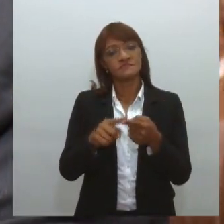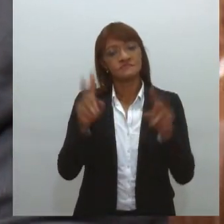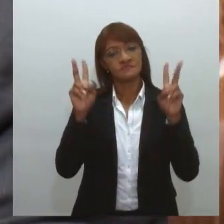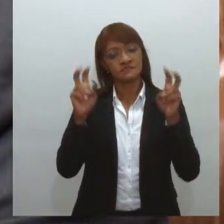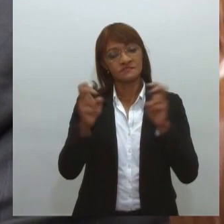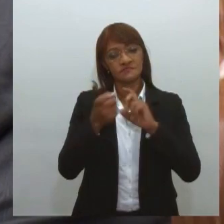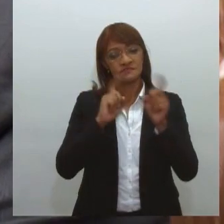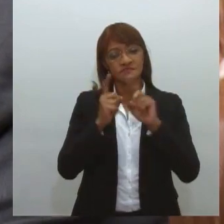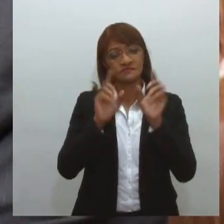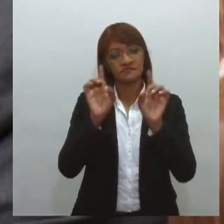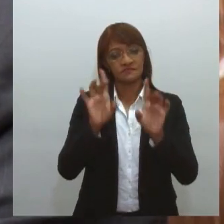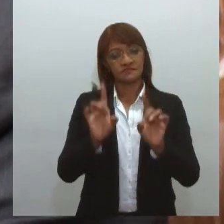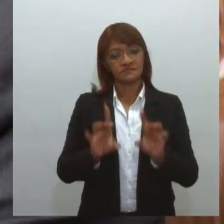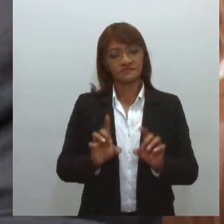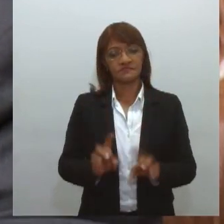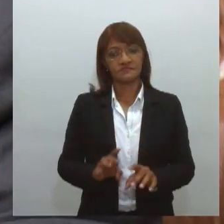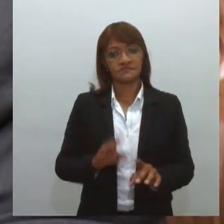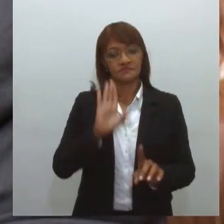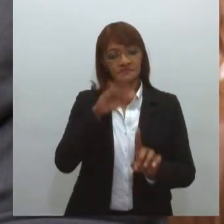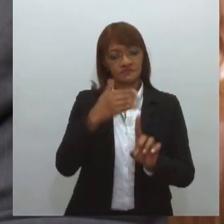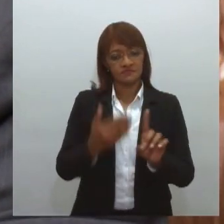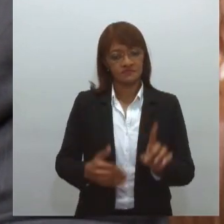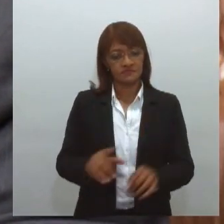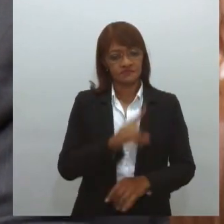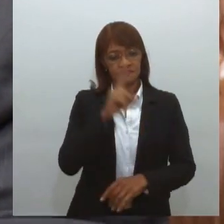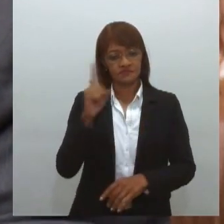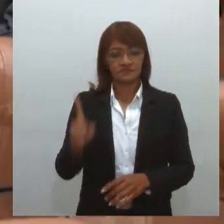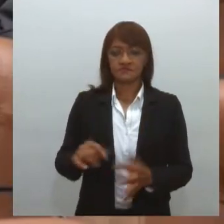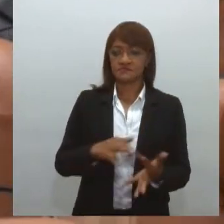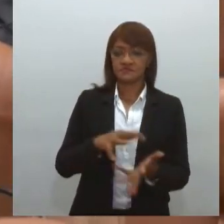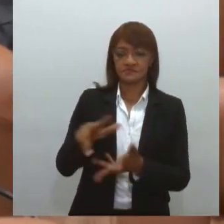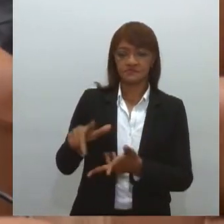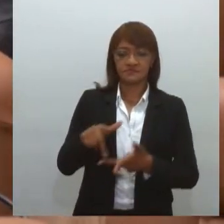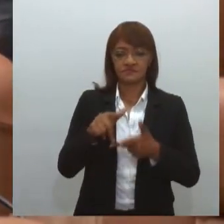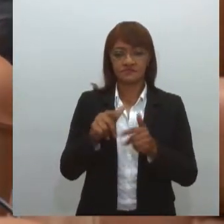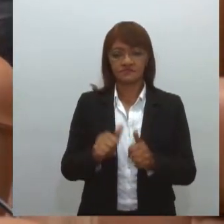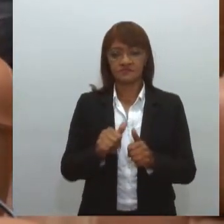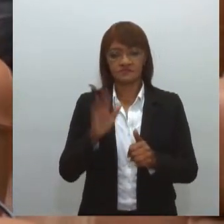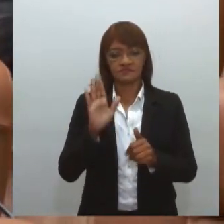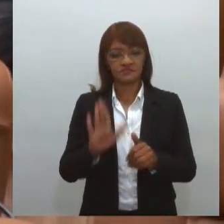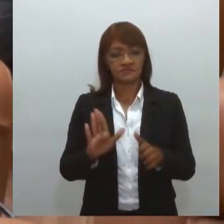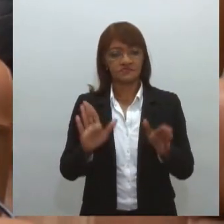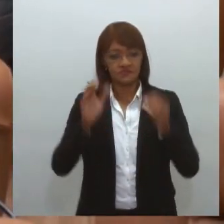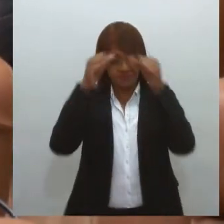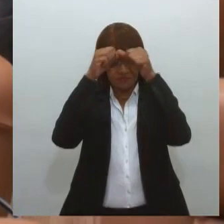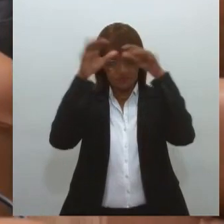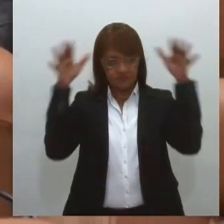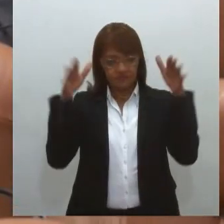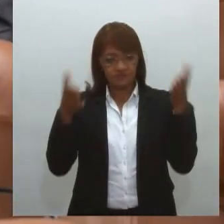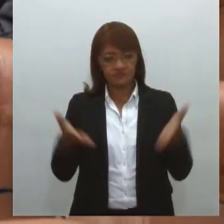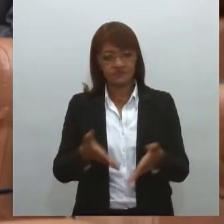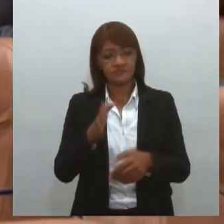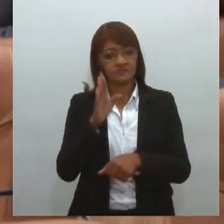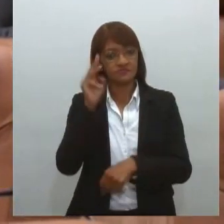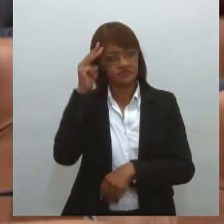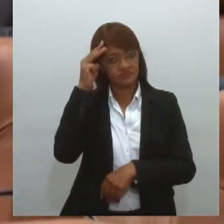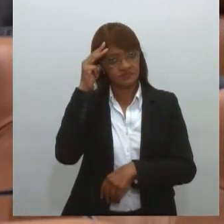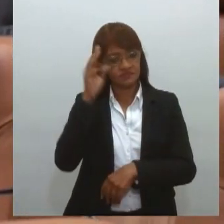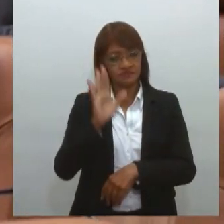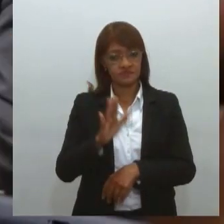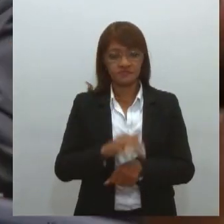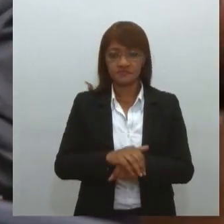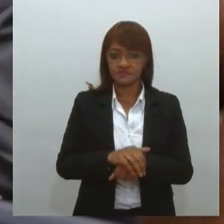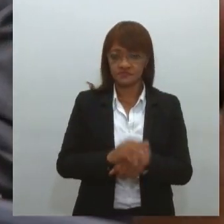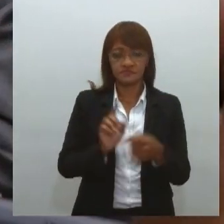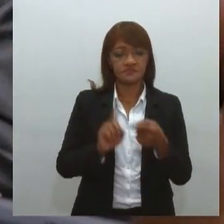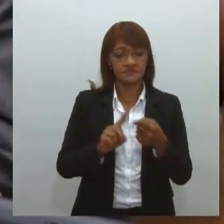especial em homenagem ao Dia Mundial de Conscientização sobre o Autismo, realizada na tarde desta terça-feira. O parlamentar é autor